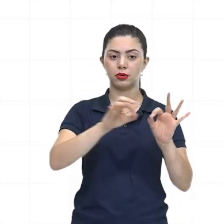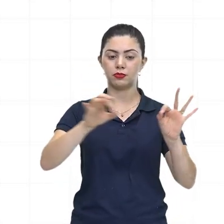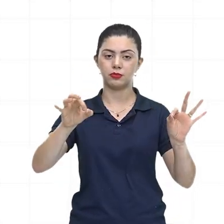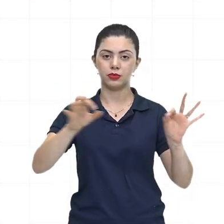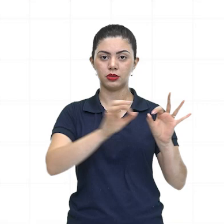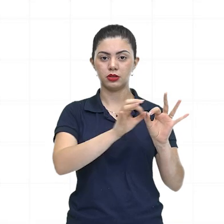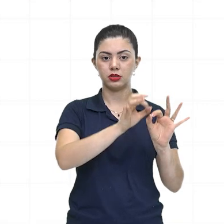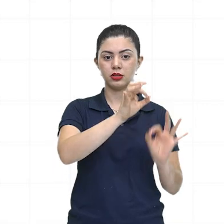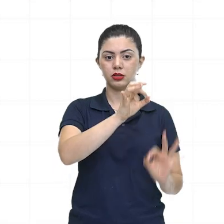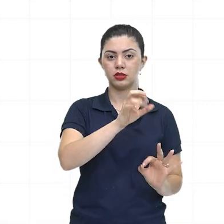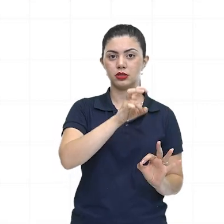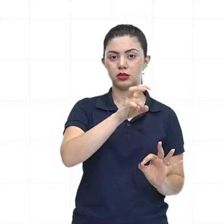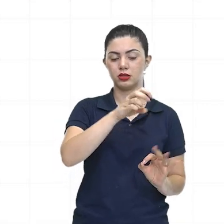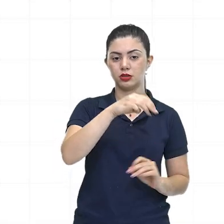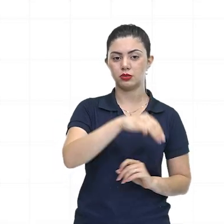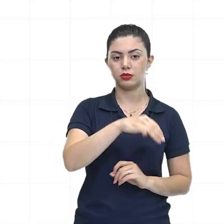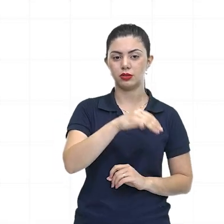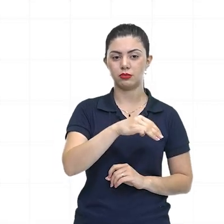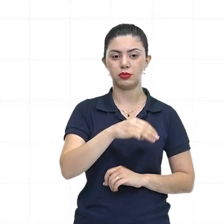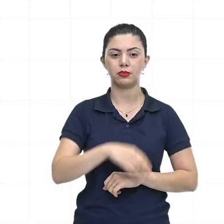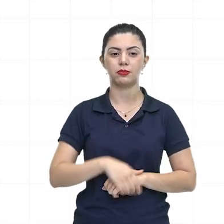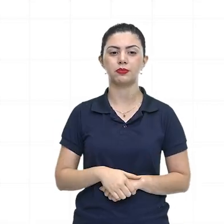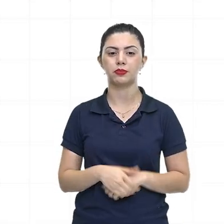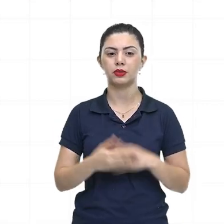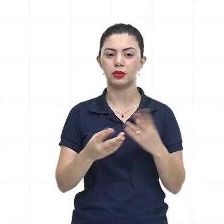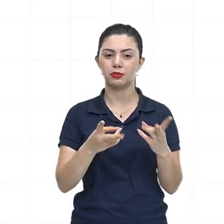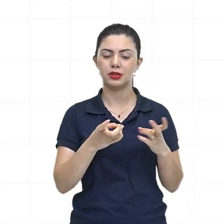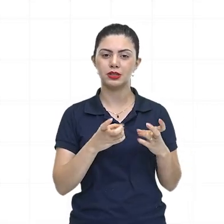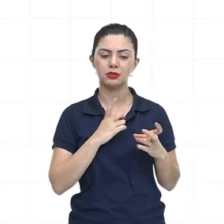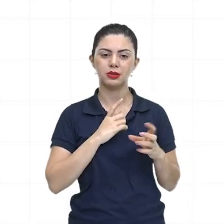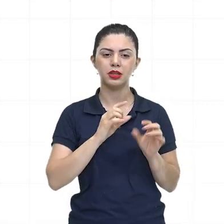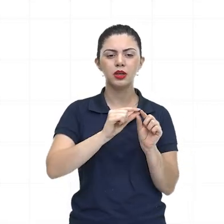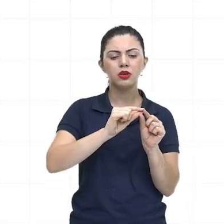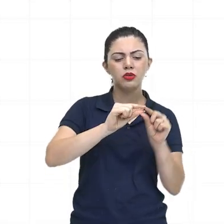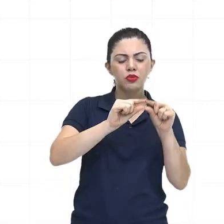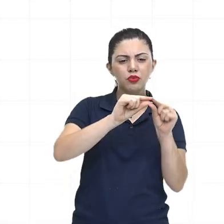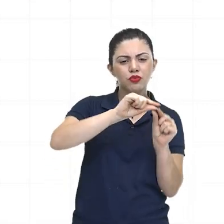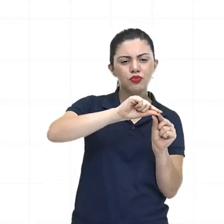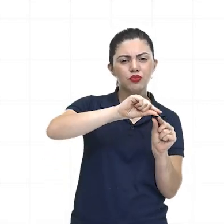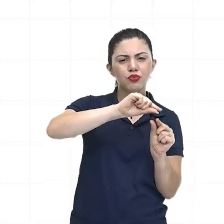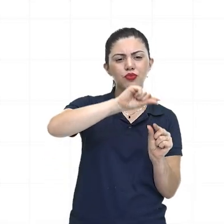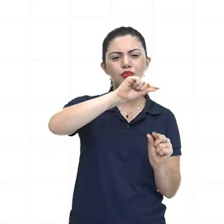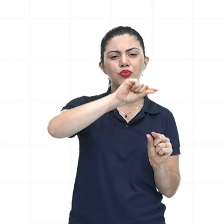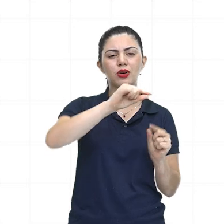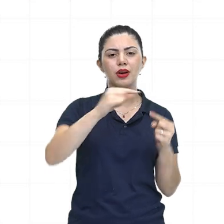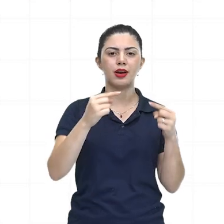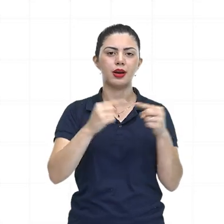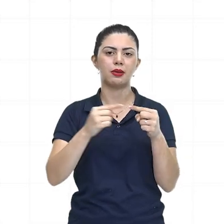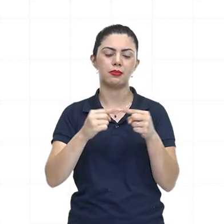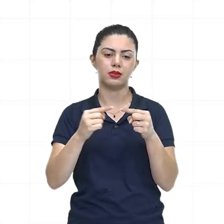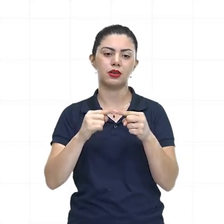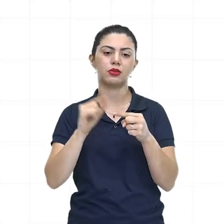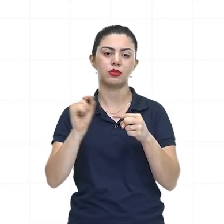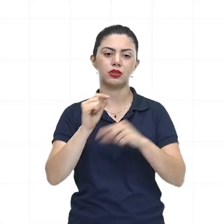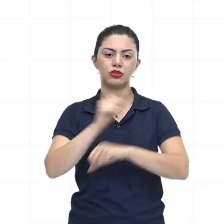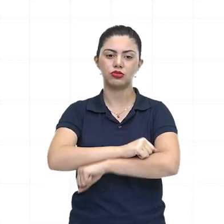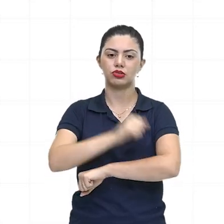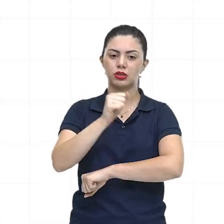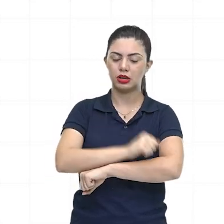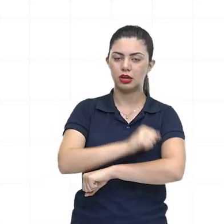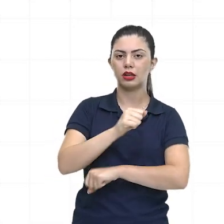né? Nós temos aqui uma linha fina, representa aqui uma janela, a porta indicando para onde está abrindo,